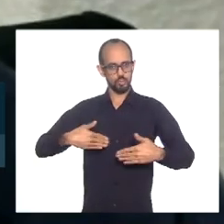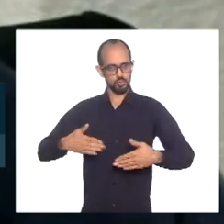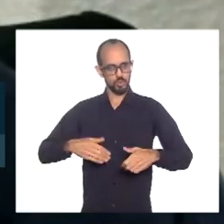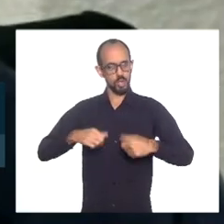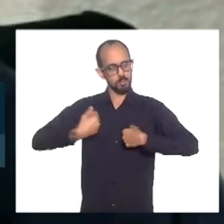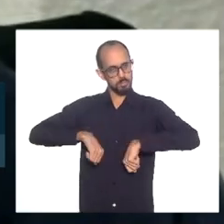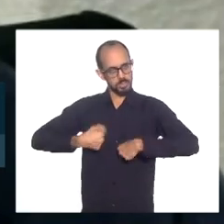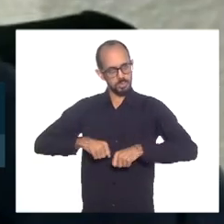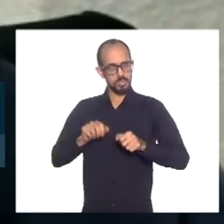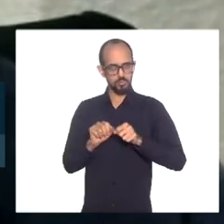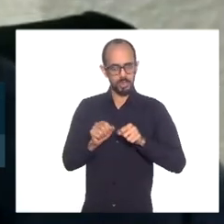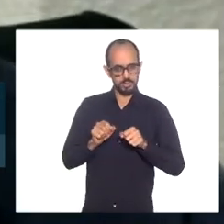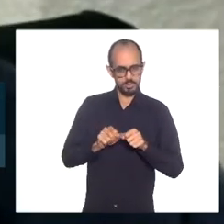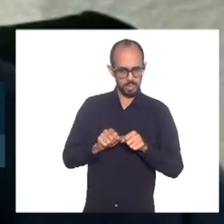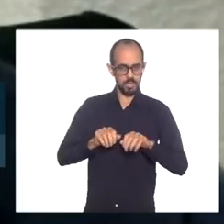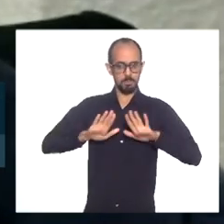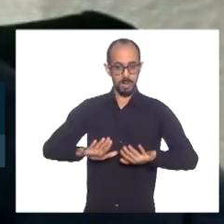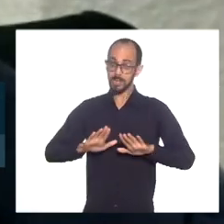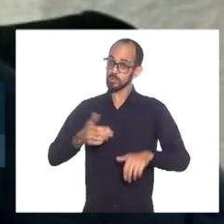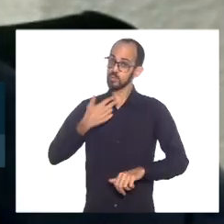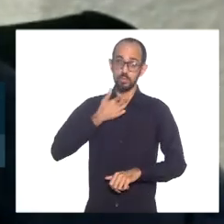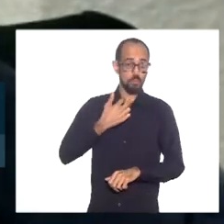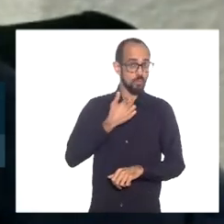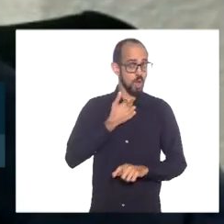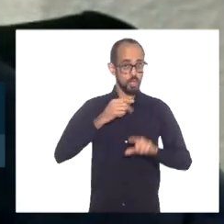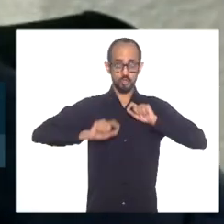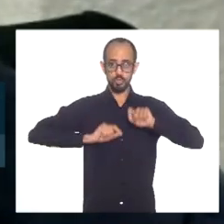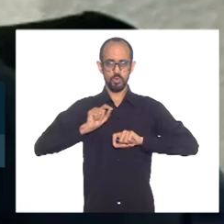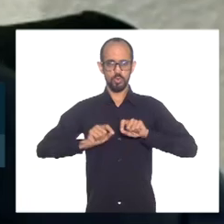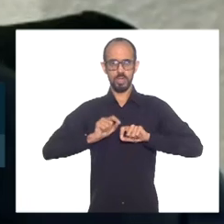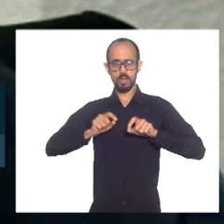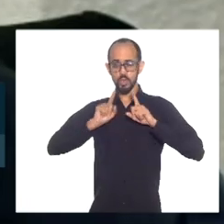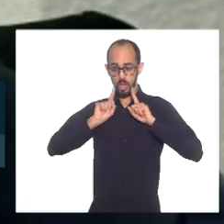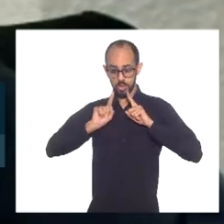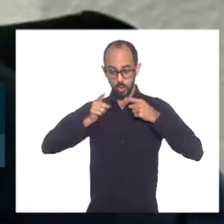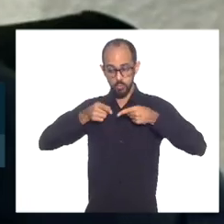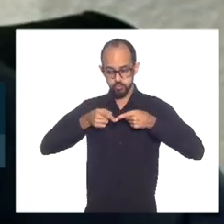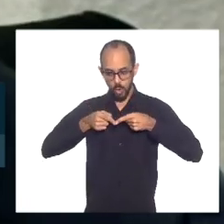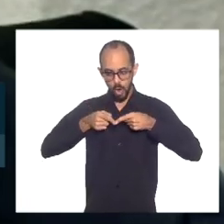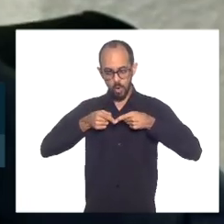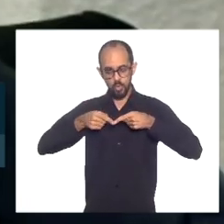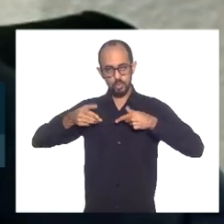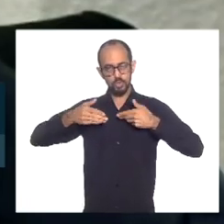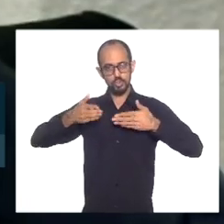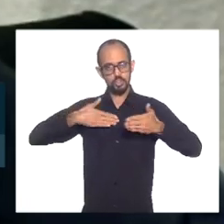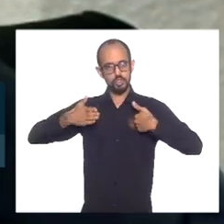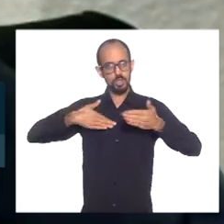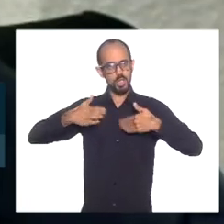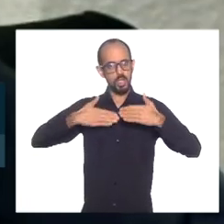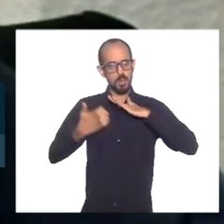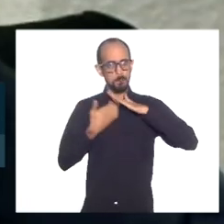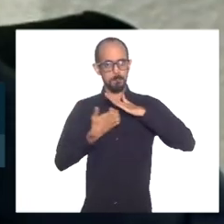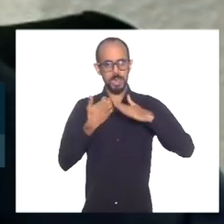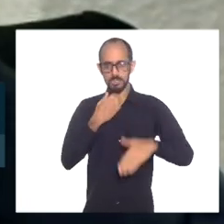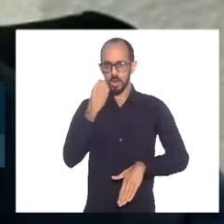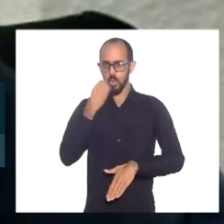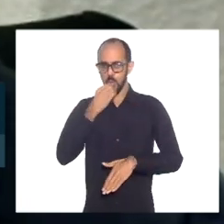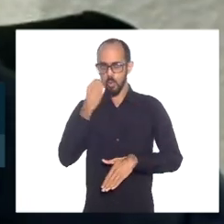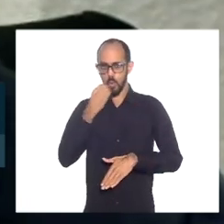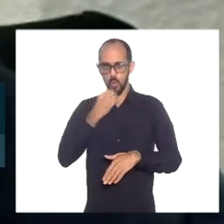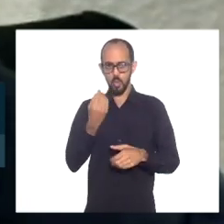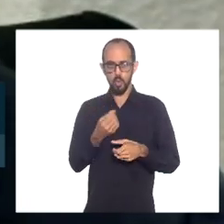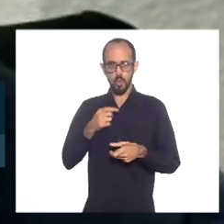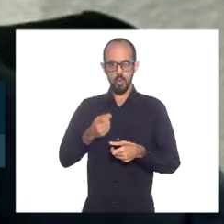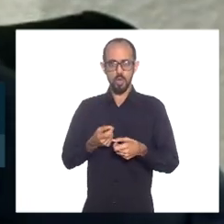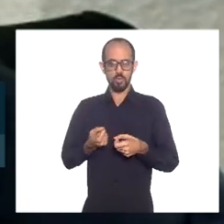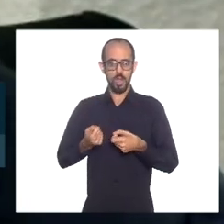isso com racionalidade, mas não pode, deputado, ter só, né, só a visão empresarial, é uma visão muito de lucro do acionista a curto